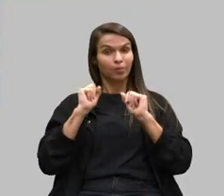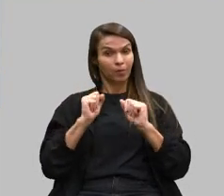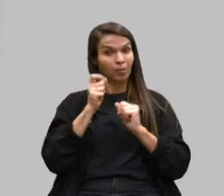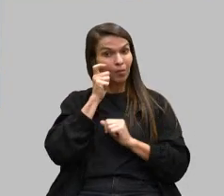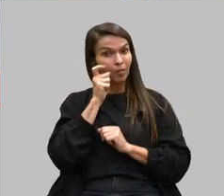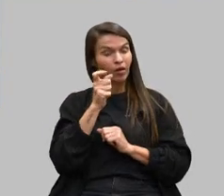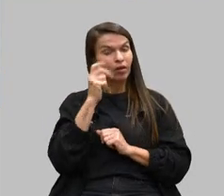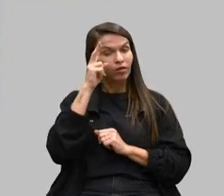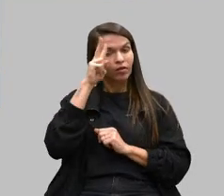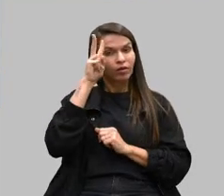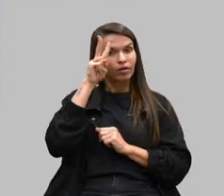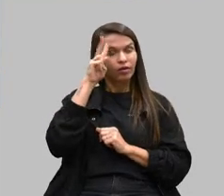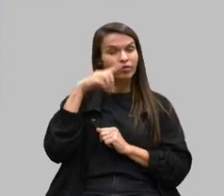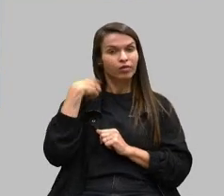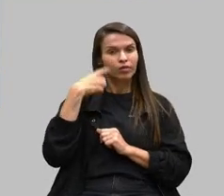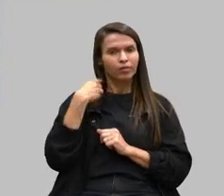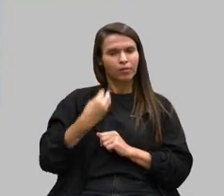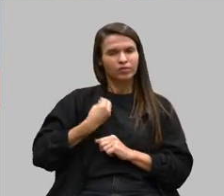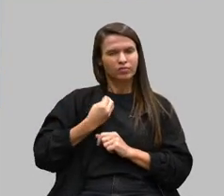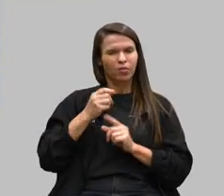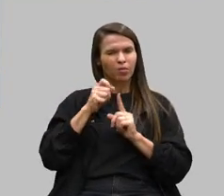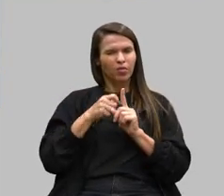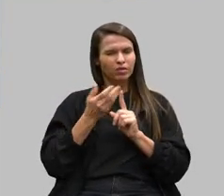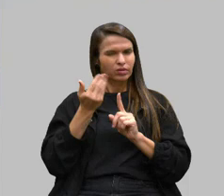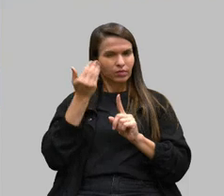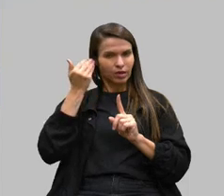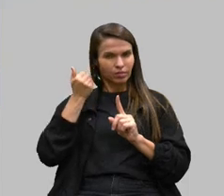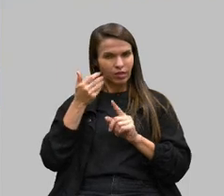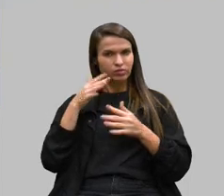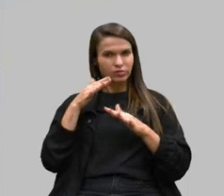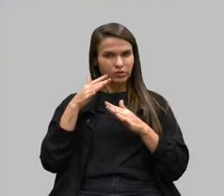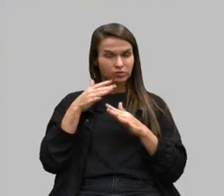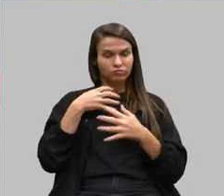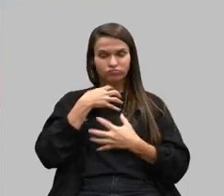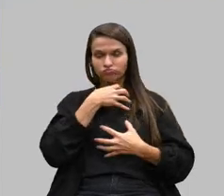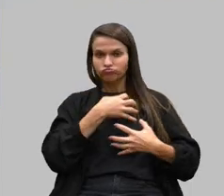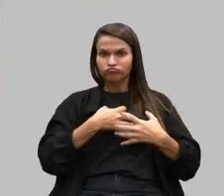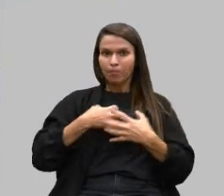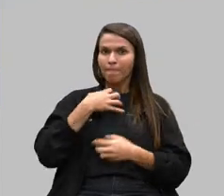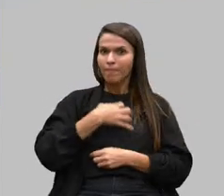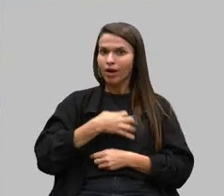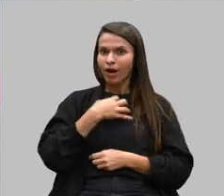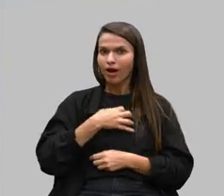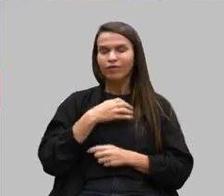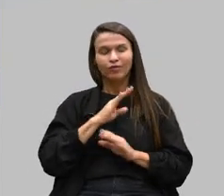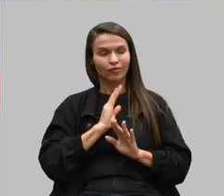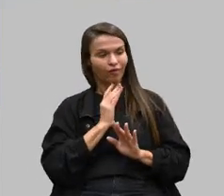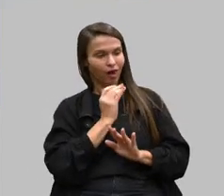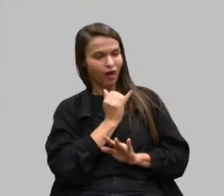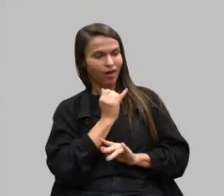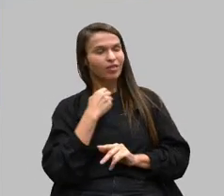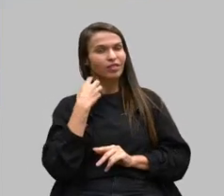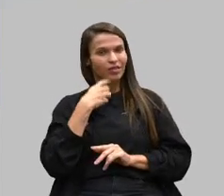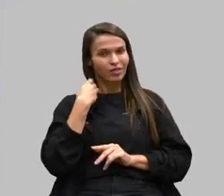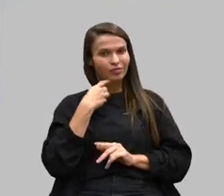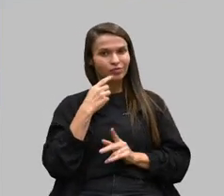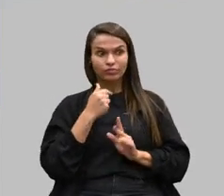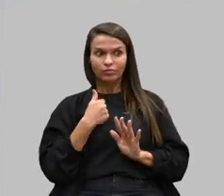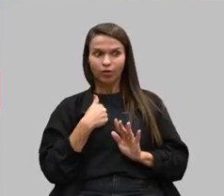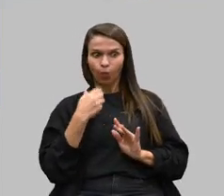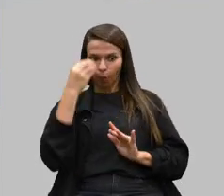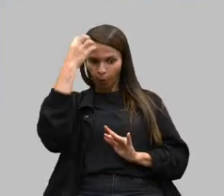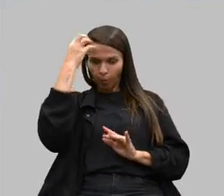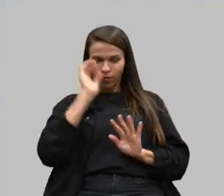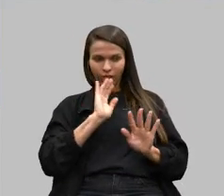muito a deputada quando teve conosco há um mês um mês e pouco atrás bem angustiada bem brava eu falei deputada não coloque tudo na minha conta não